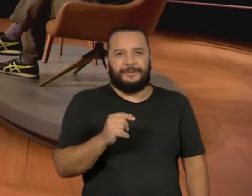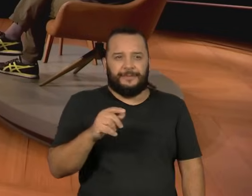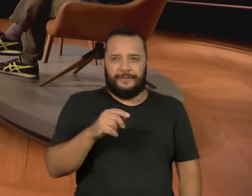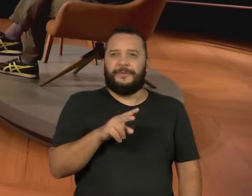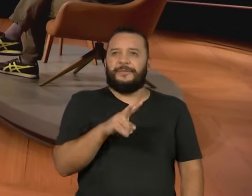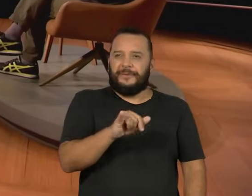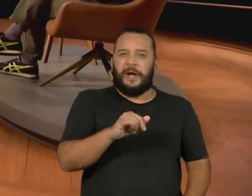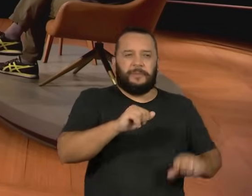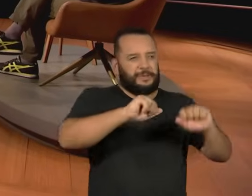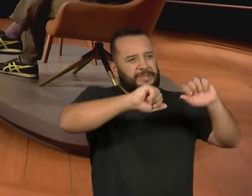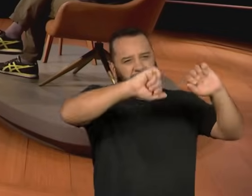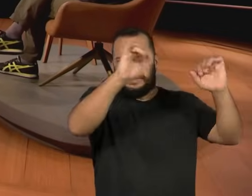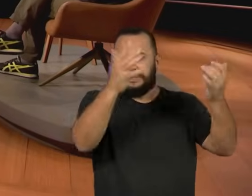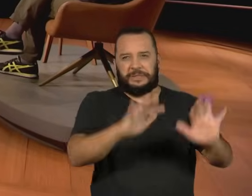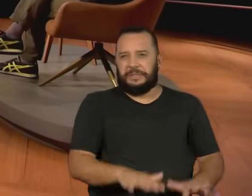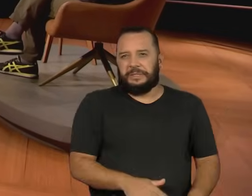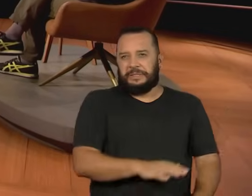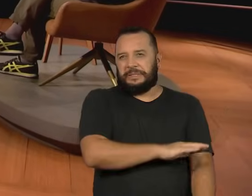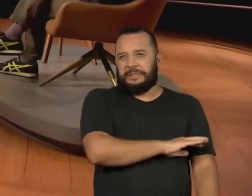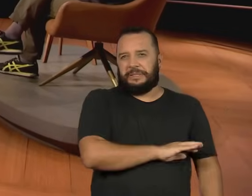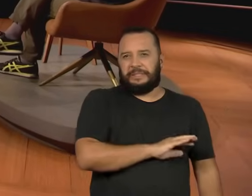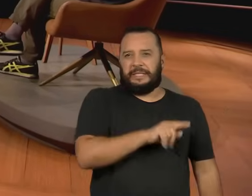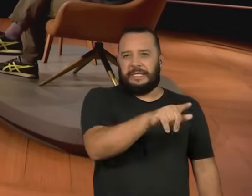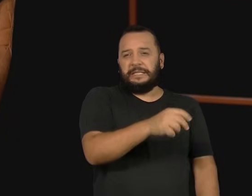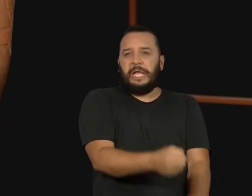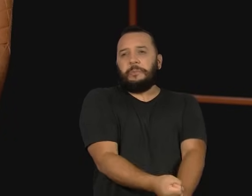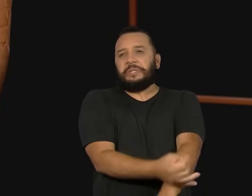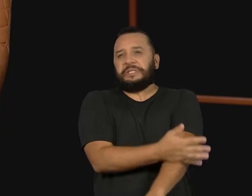arruinar esse sentimentalismo todo.